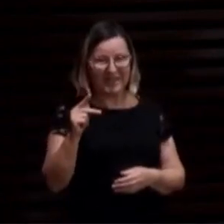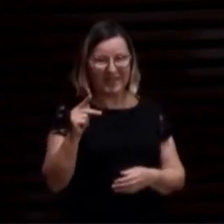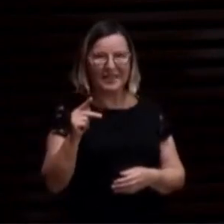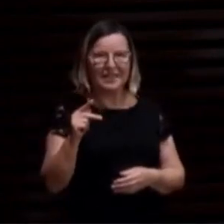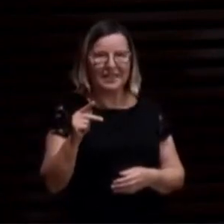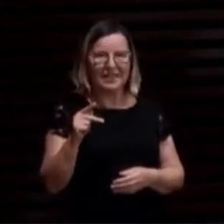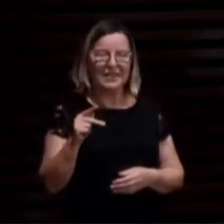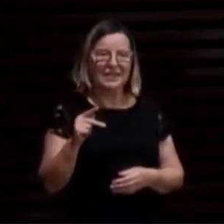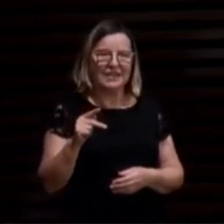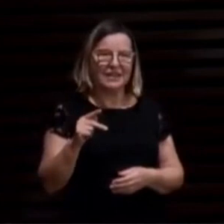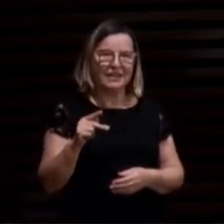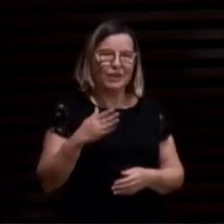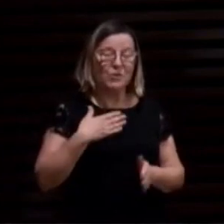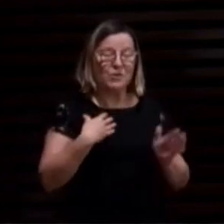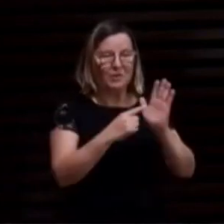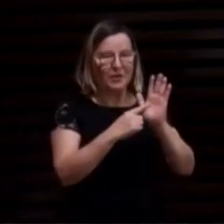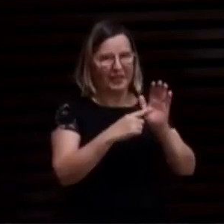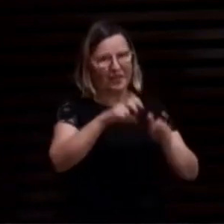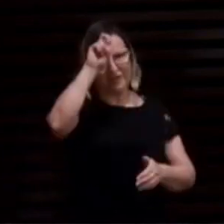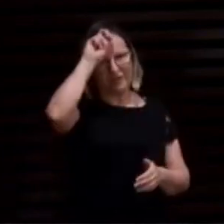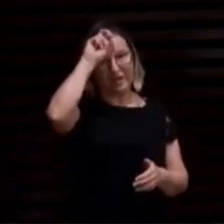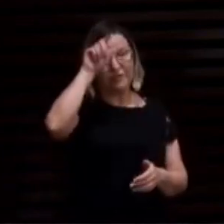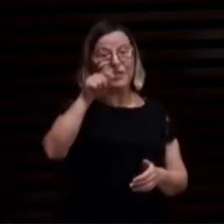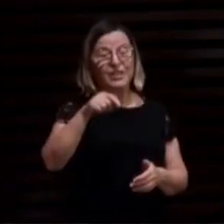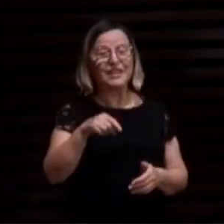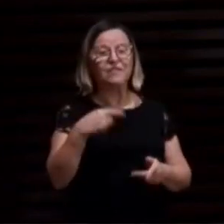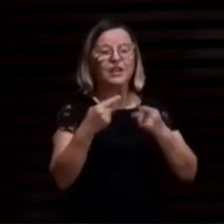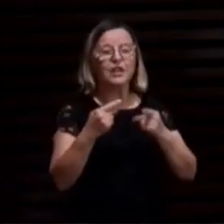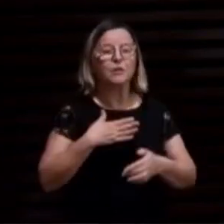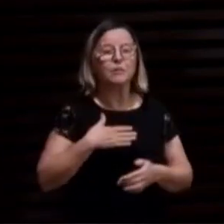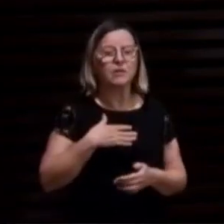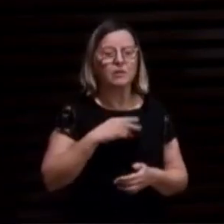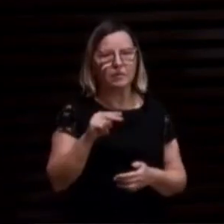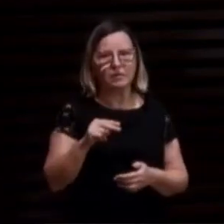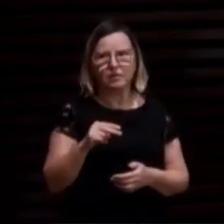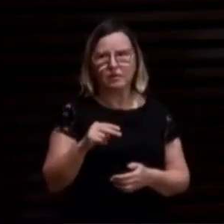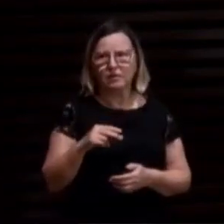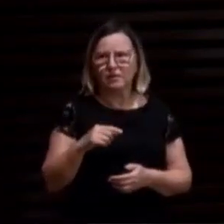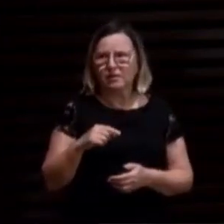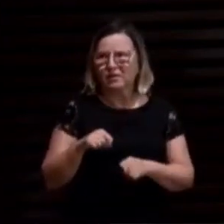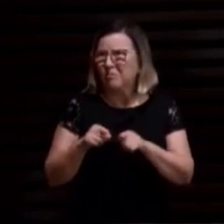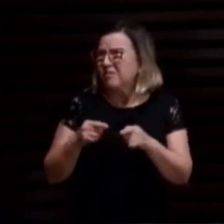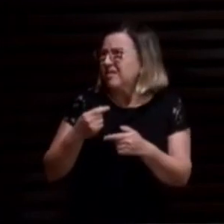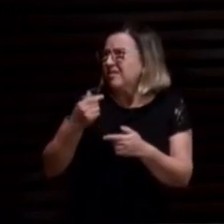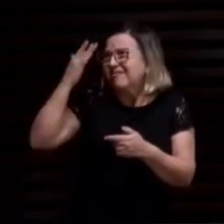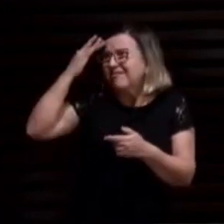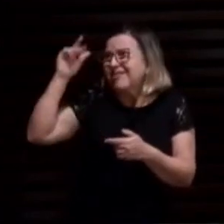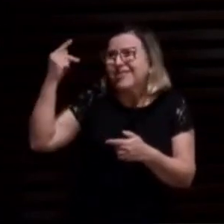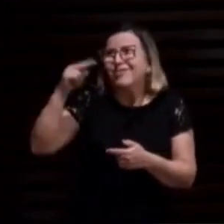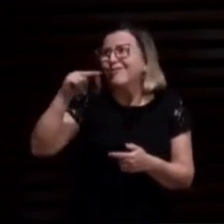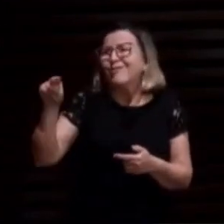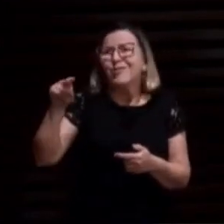e você vai chegar lá e vai falar em meu nome, mas eu não sei quem é o Senhor. Em nome de quem eu